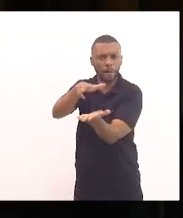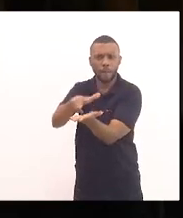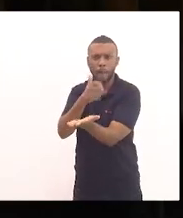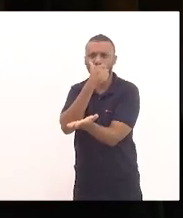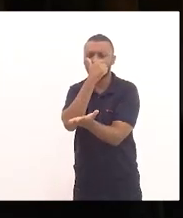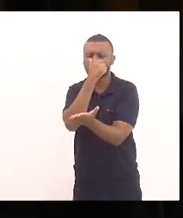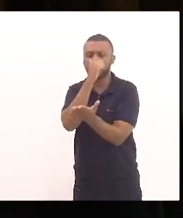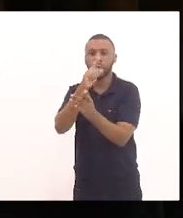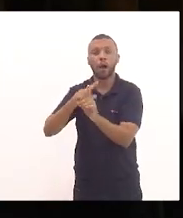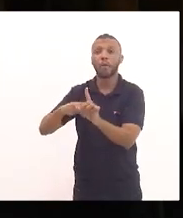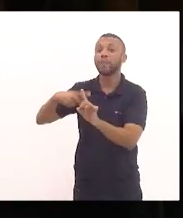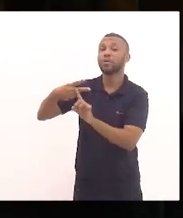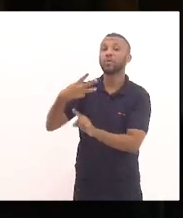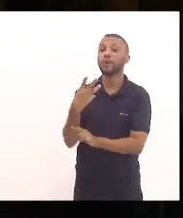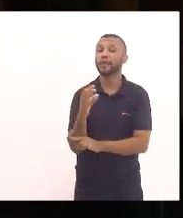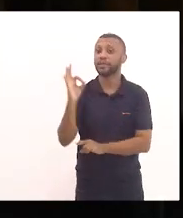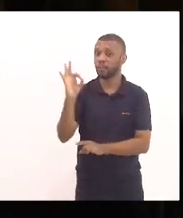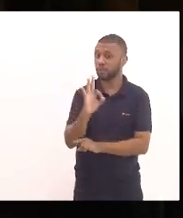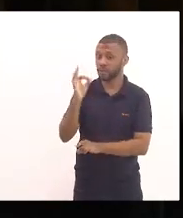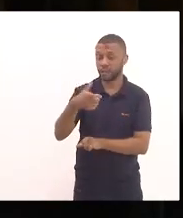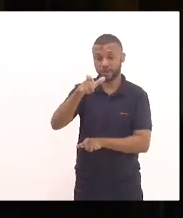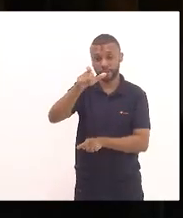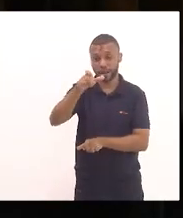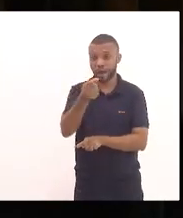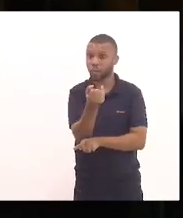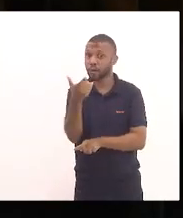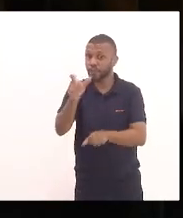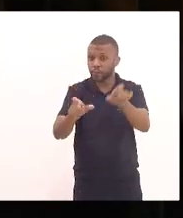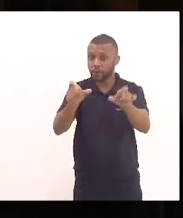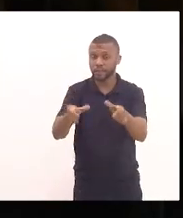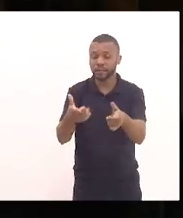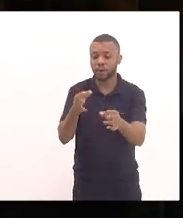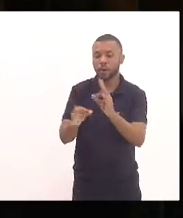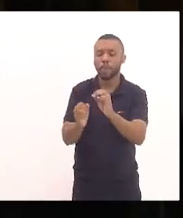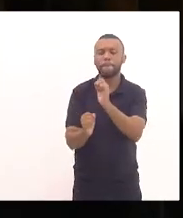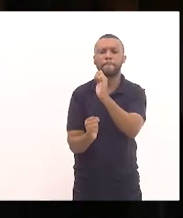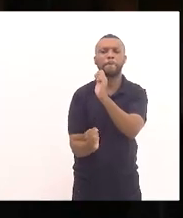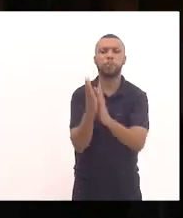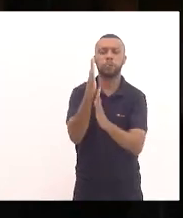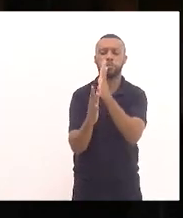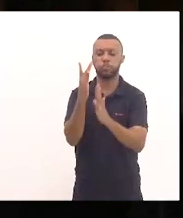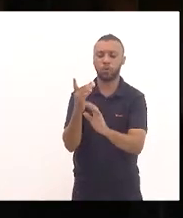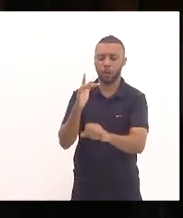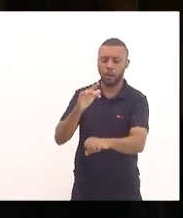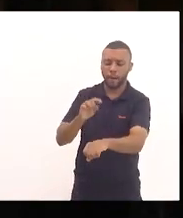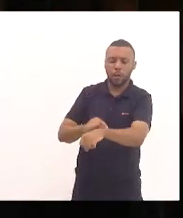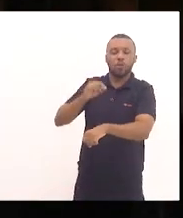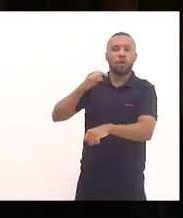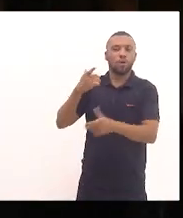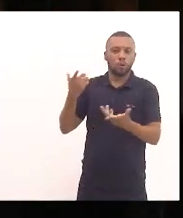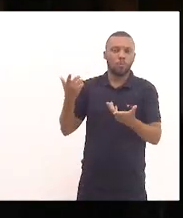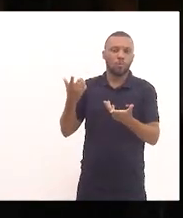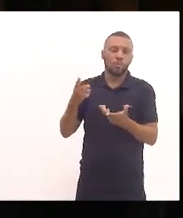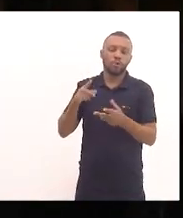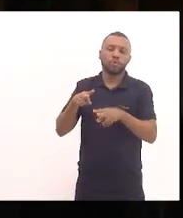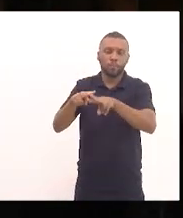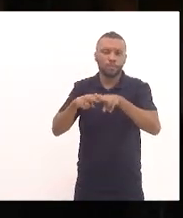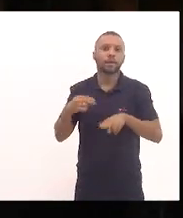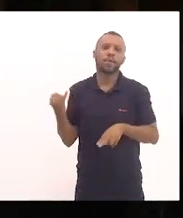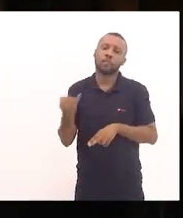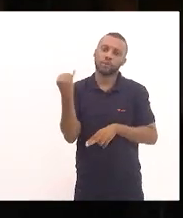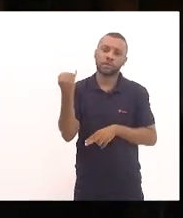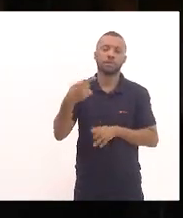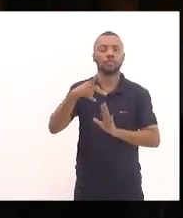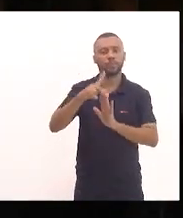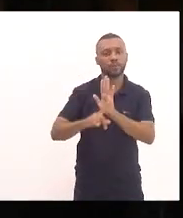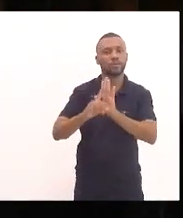em 40% o número de pessoas que estão se queimando. Então, nesse sentido, é fundamental um projeto como o do